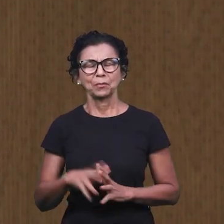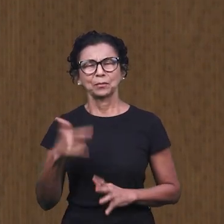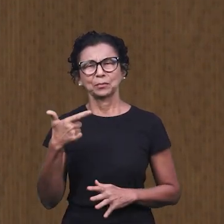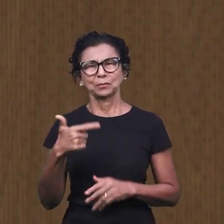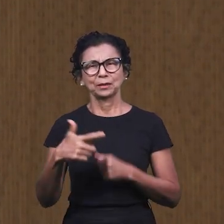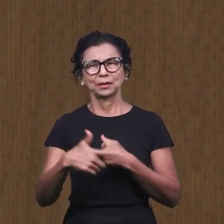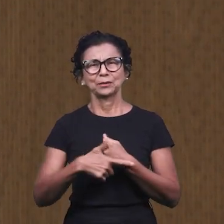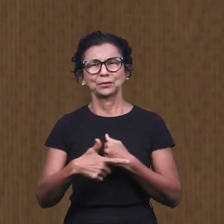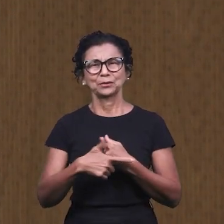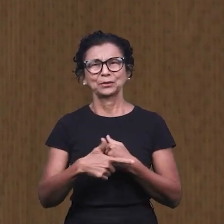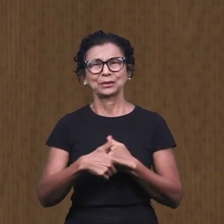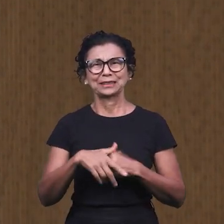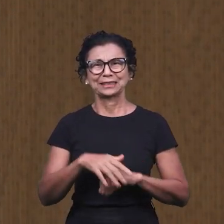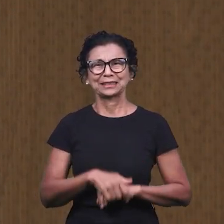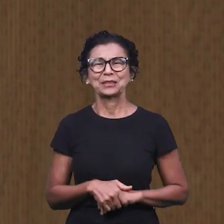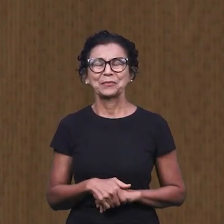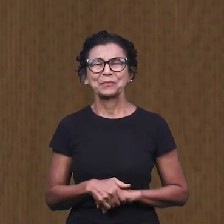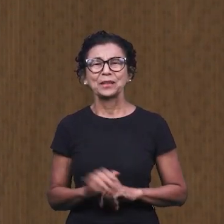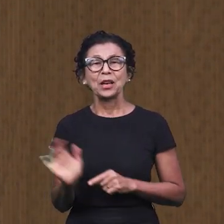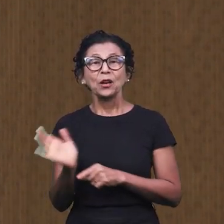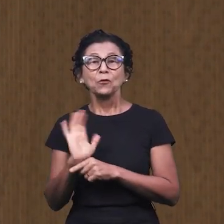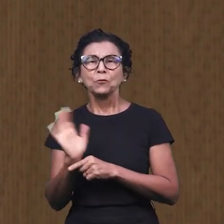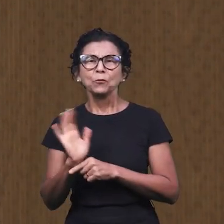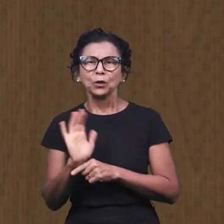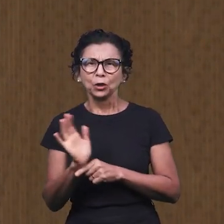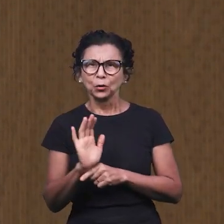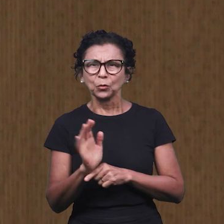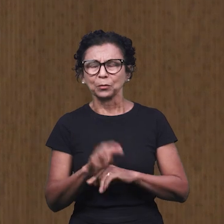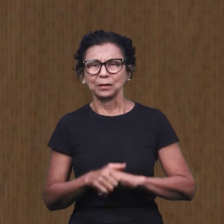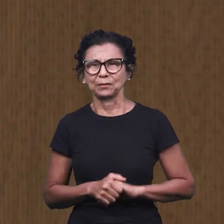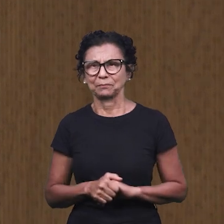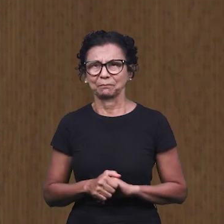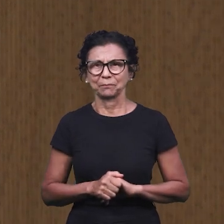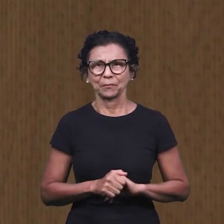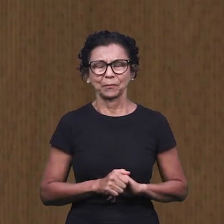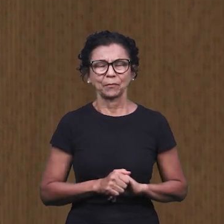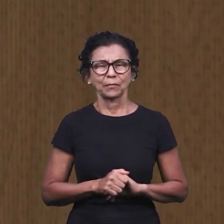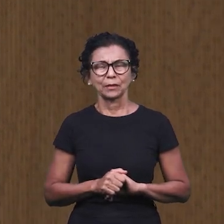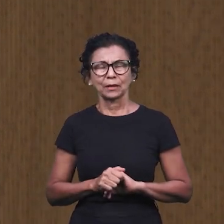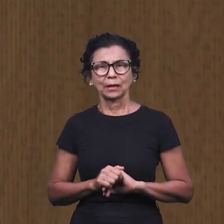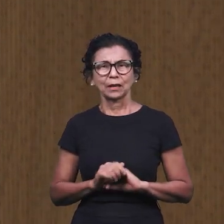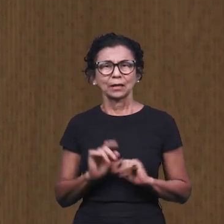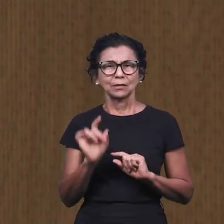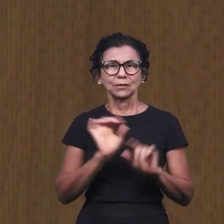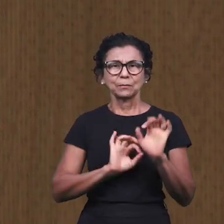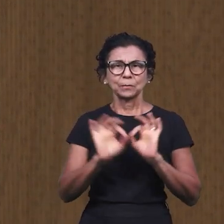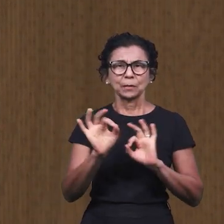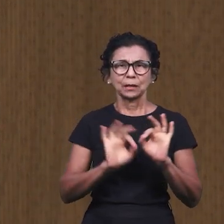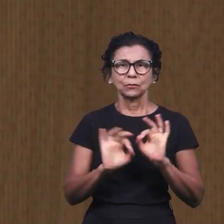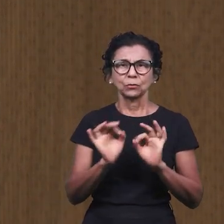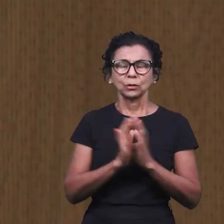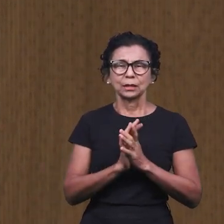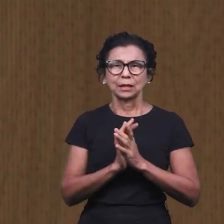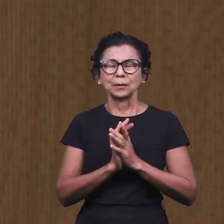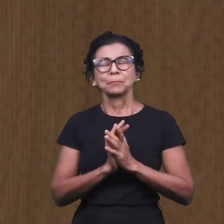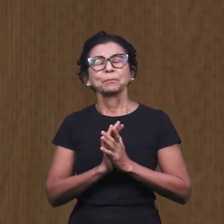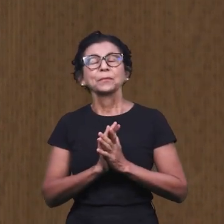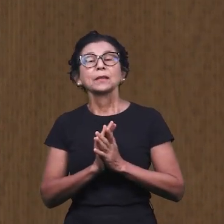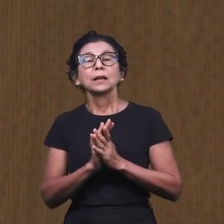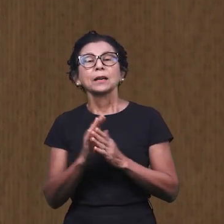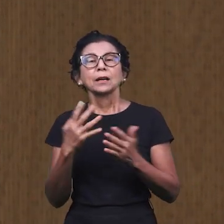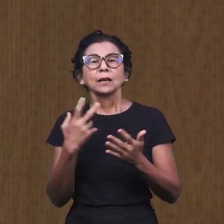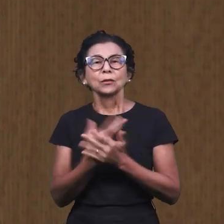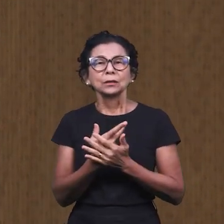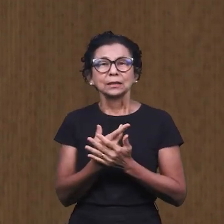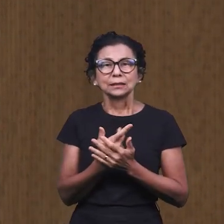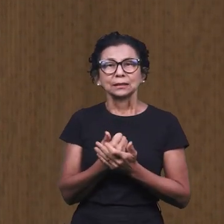Então, mais de 20 anos a gente fazia toda quarta, todo domingo, jogo de futebol. Então a gente selecionava toda uma equipe ali, o carro